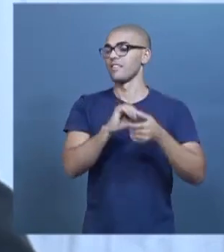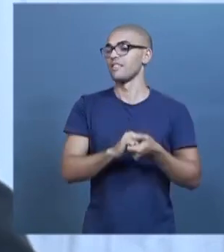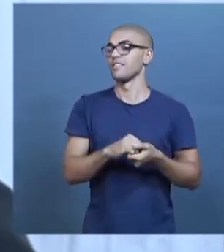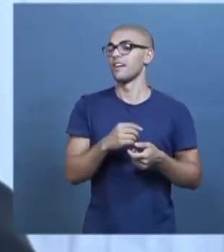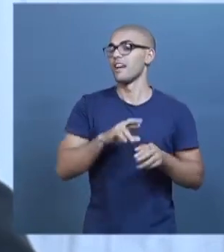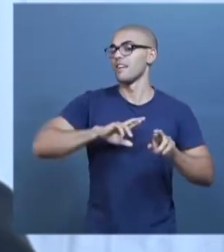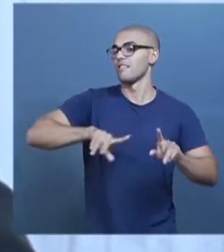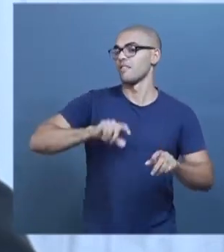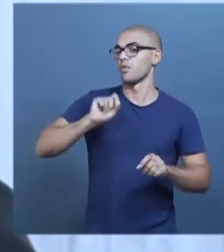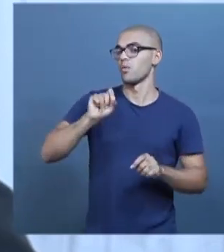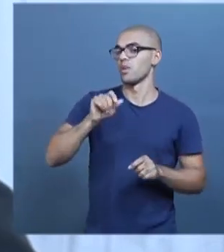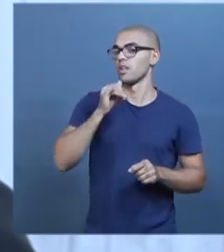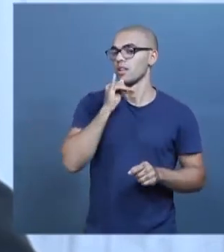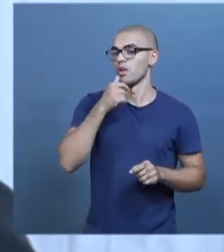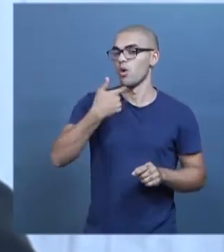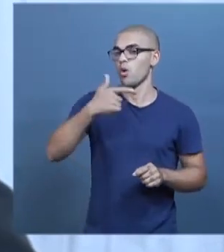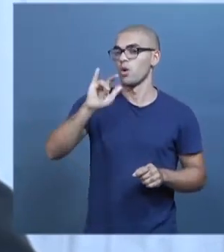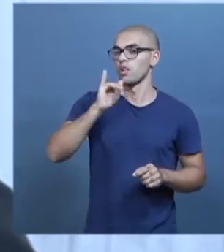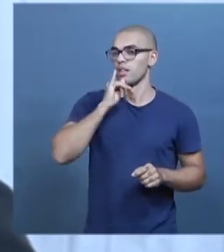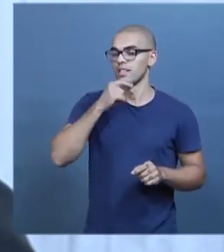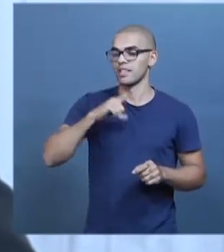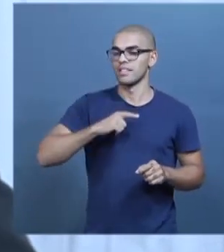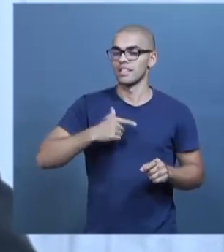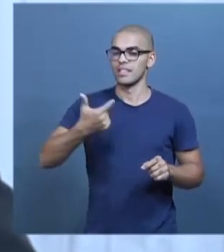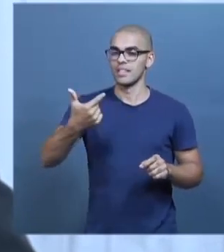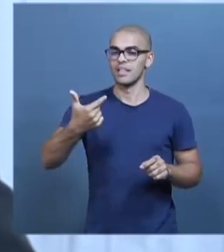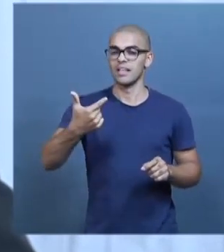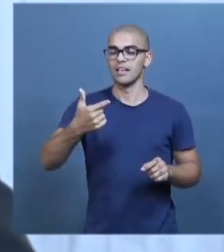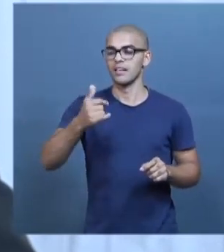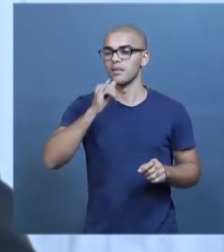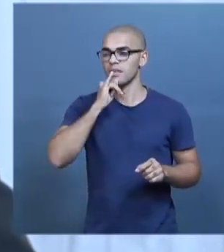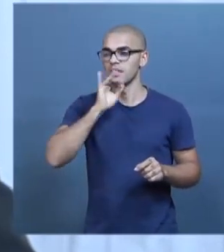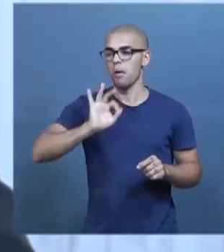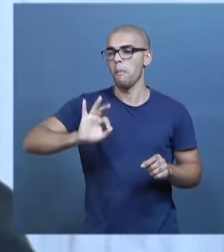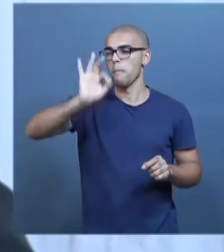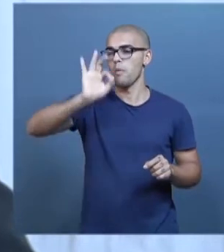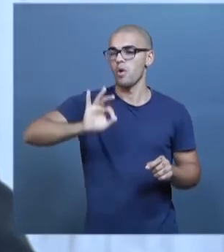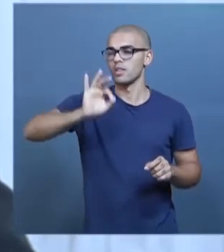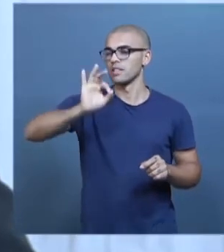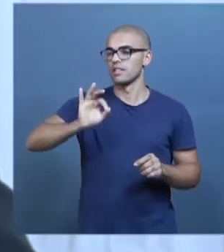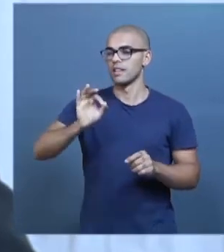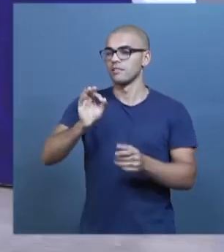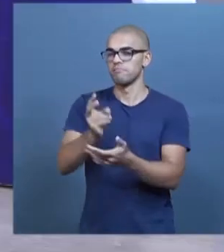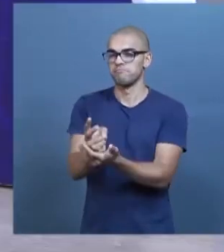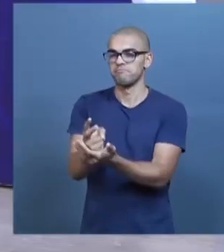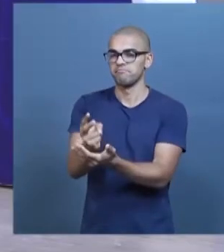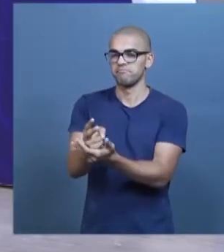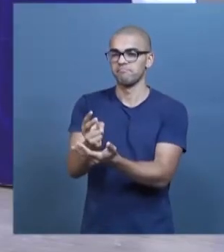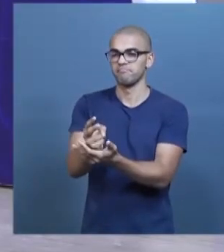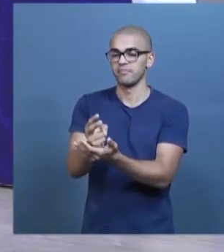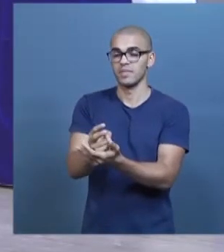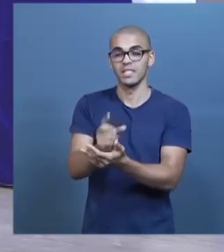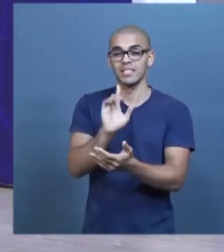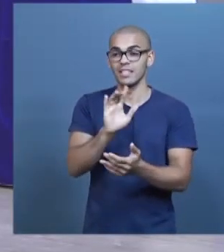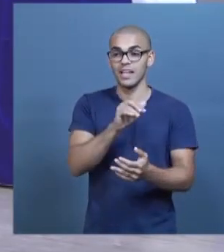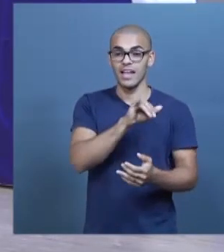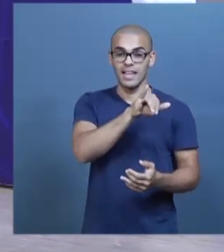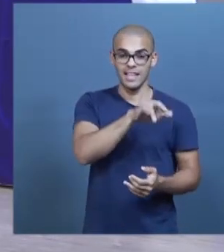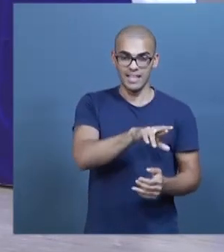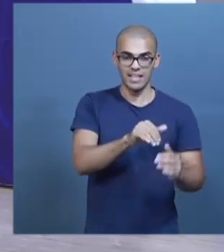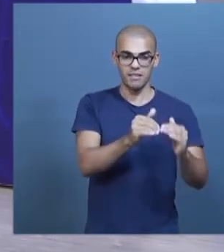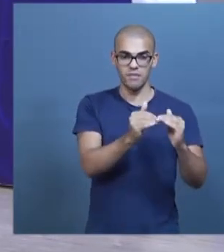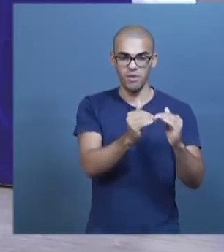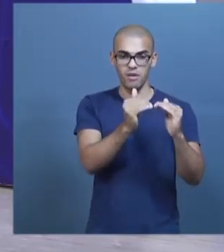incide sobre os produtos, né? Um percentual sobre o valor do produto. O imposto de renda, ele é um imposto progressivo, ele aumenta a alíquota